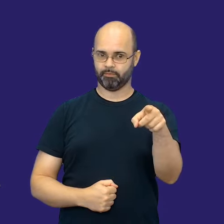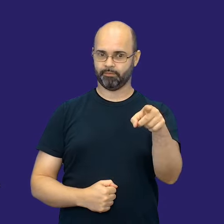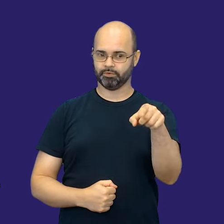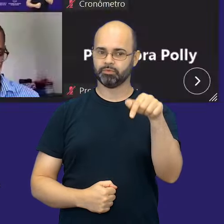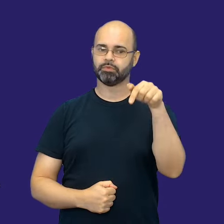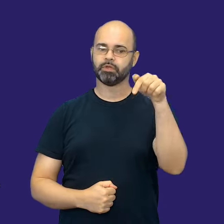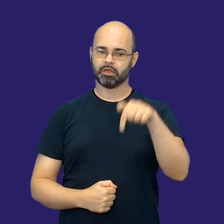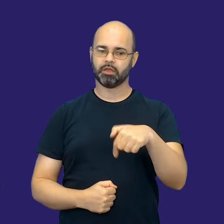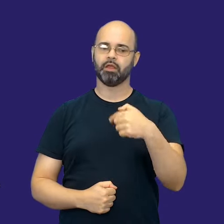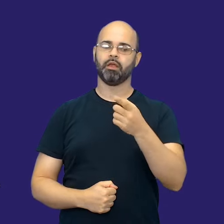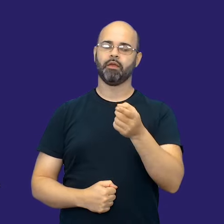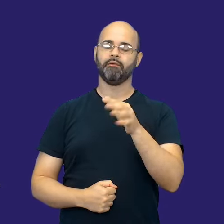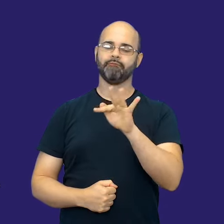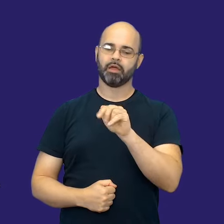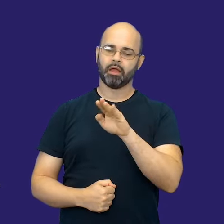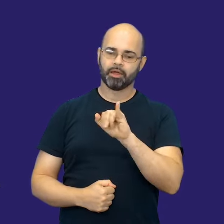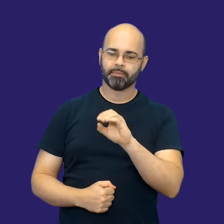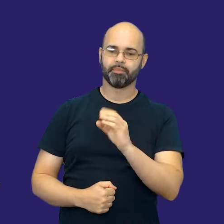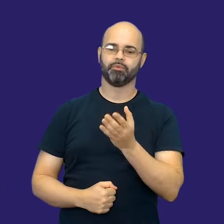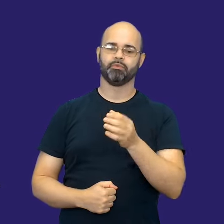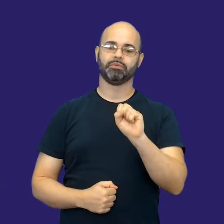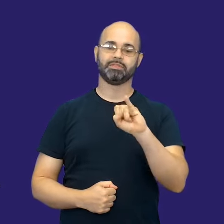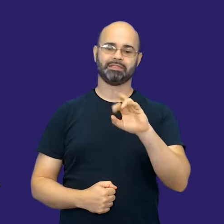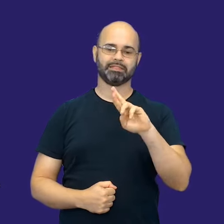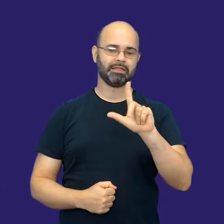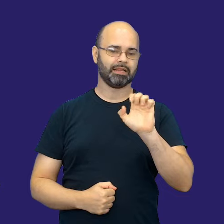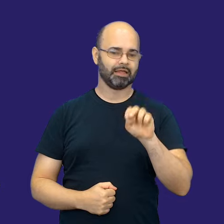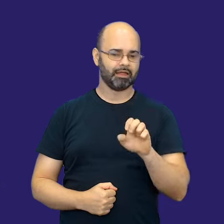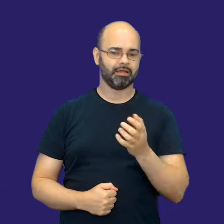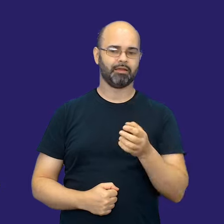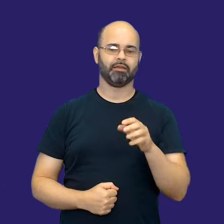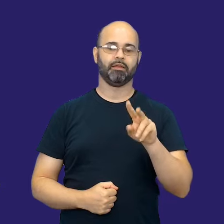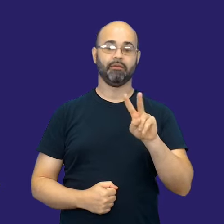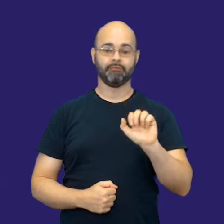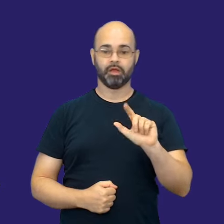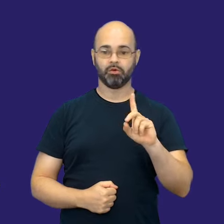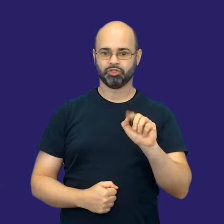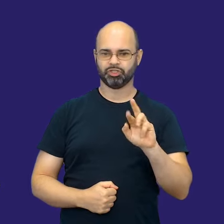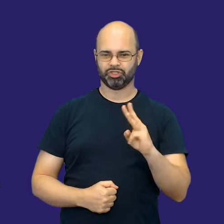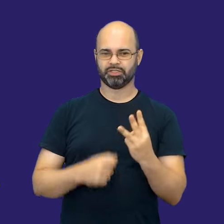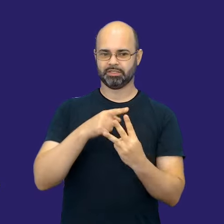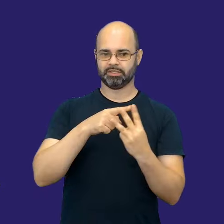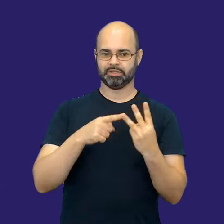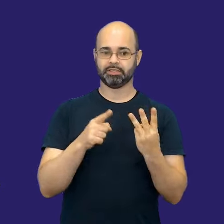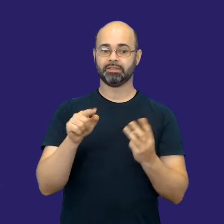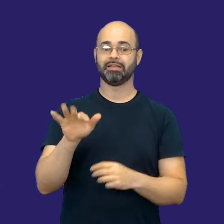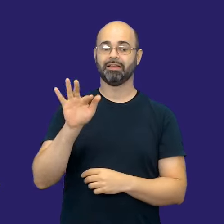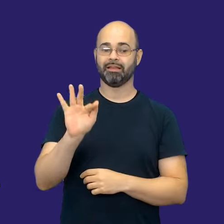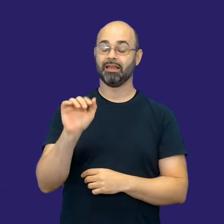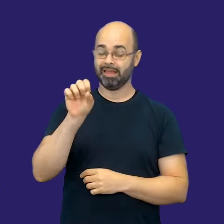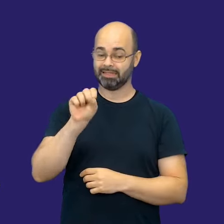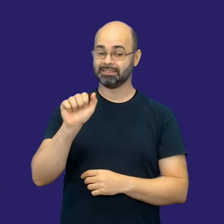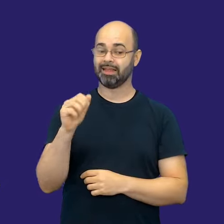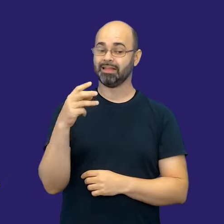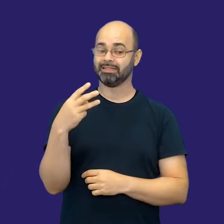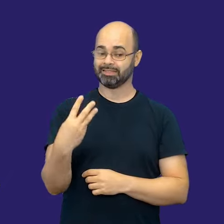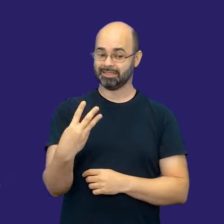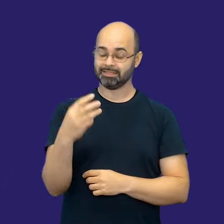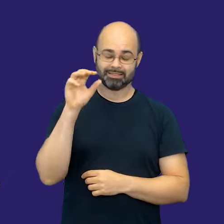Fábio, Sirlene e Valdir, nós vamos falar da SA6, do volume 2,